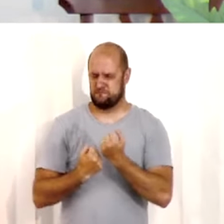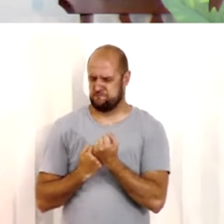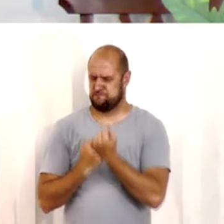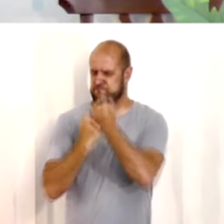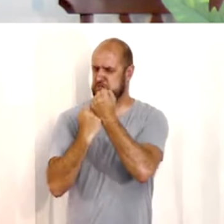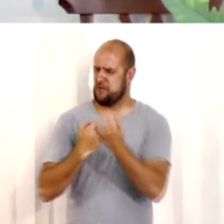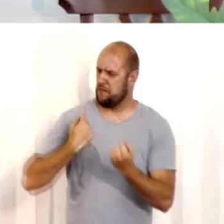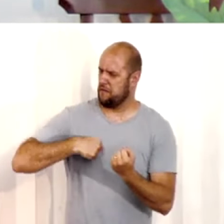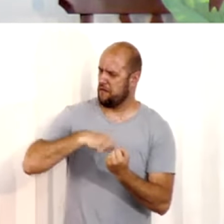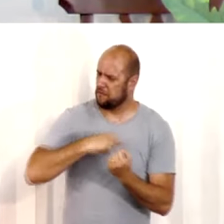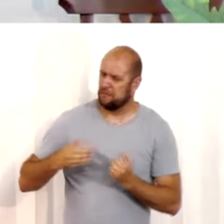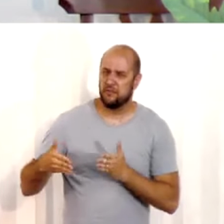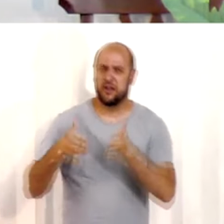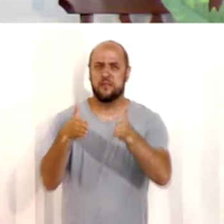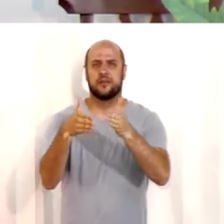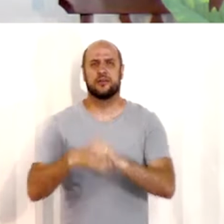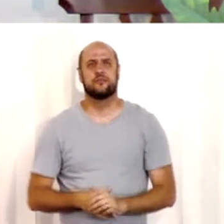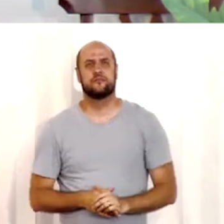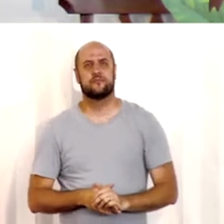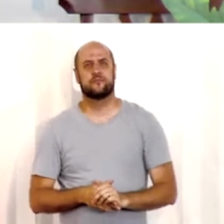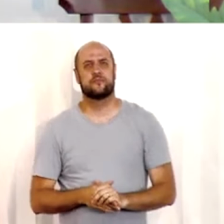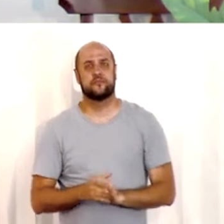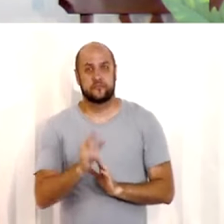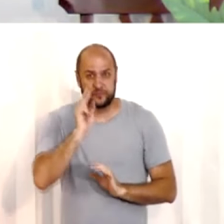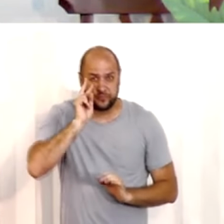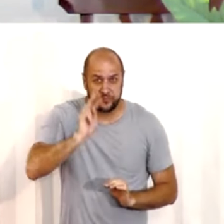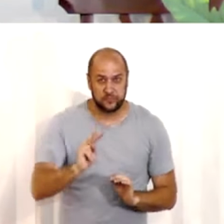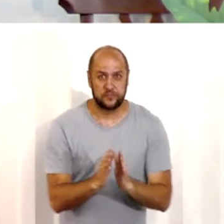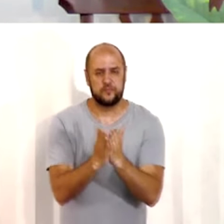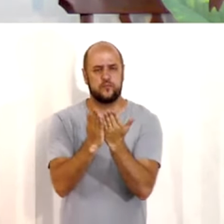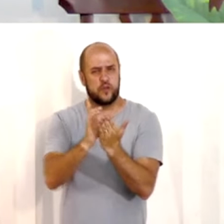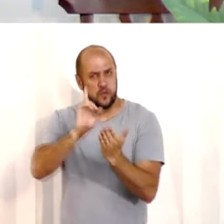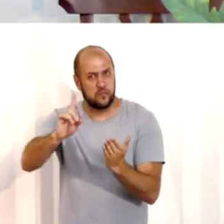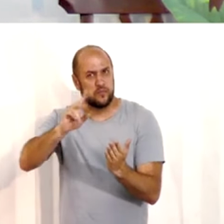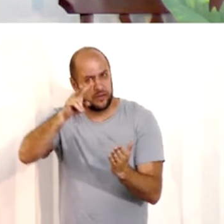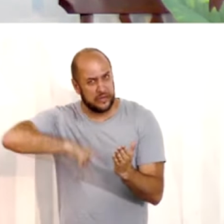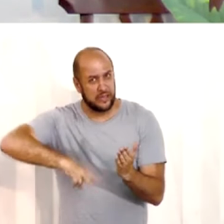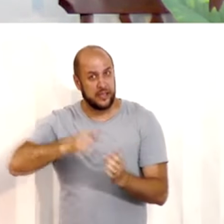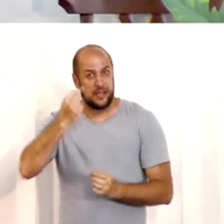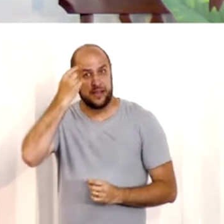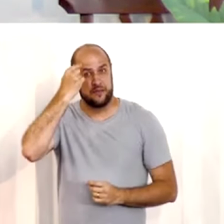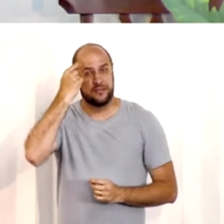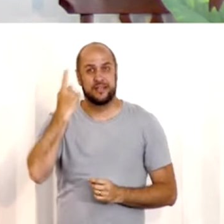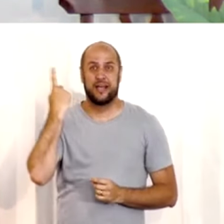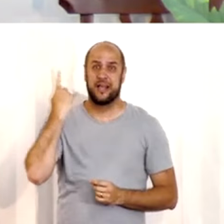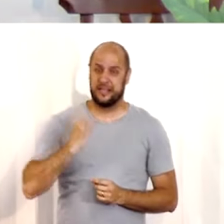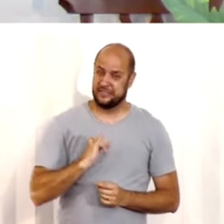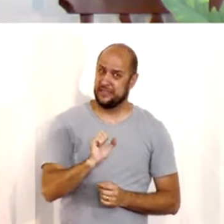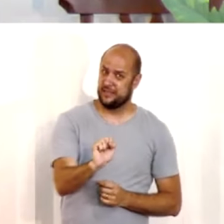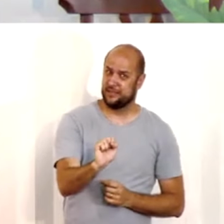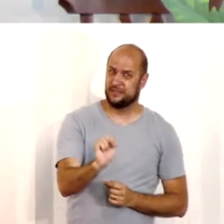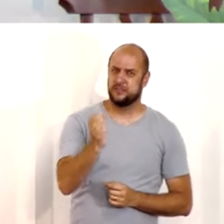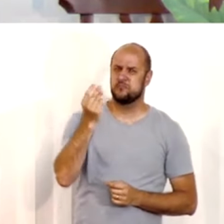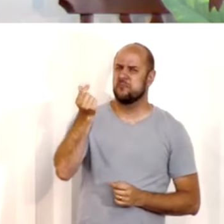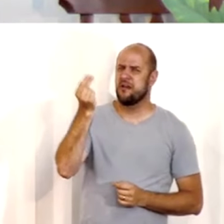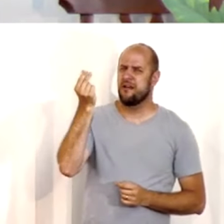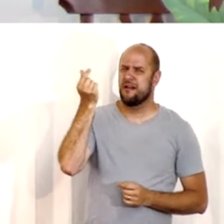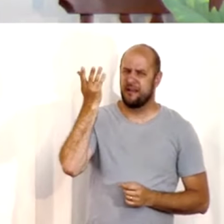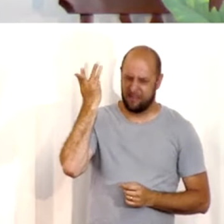sua caminhada? Olha como é bom ver a Bíblia se explicando. Quando Isaías, há muito tempo atrás,